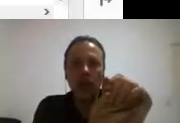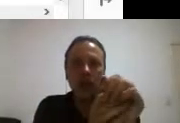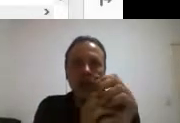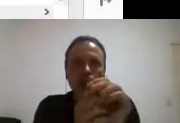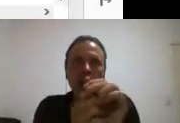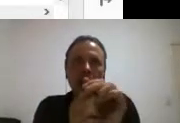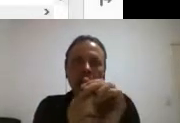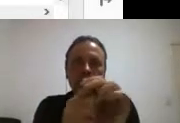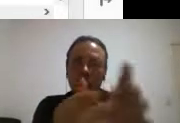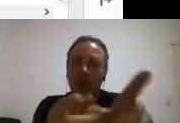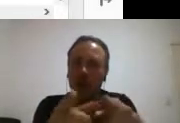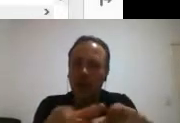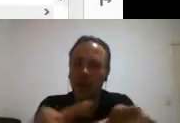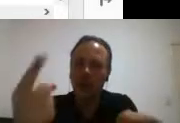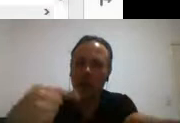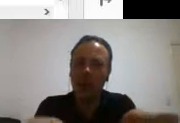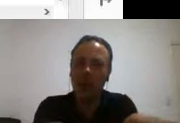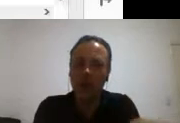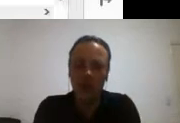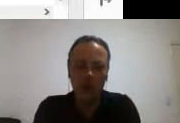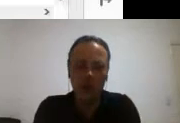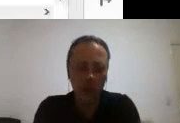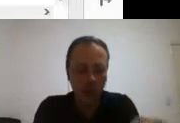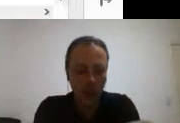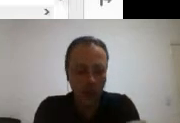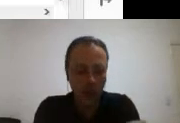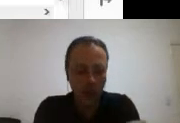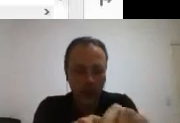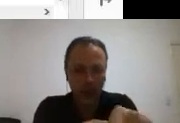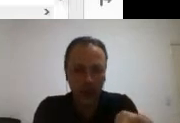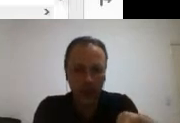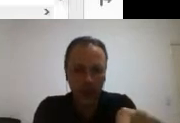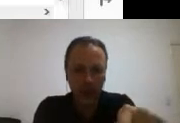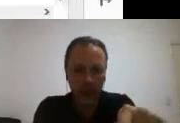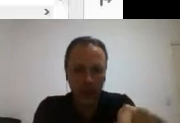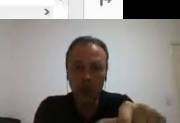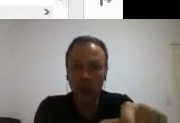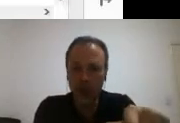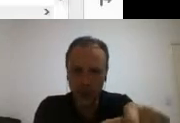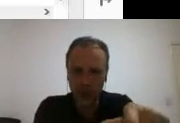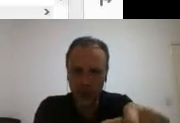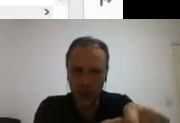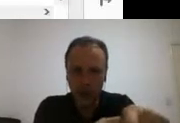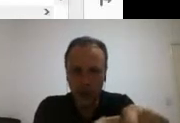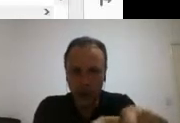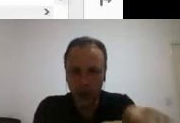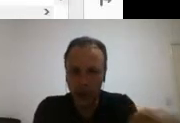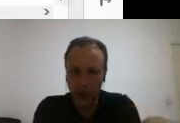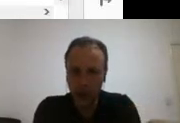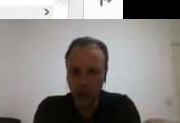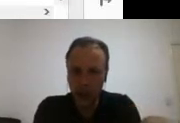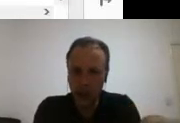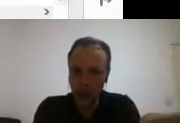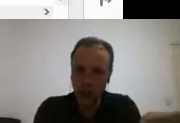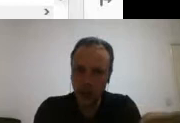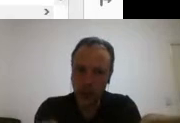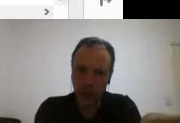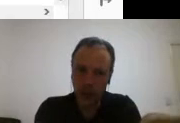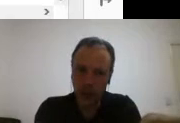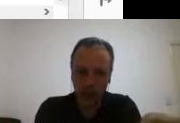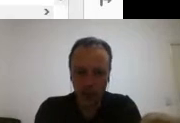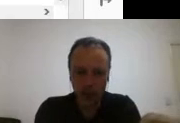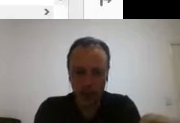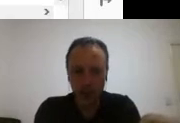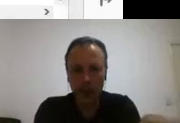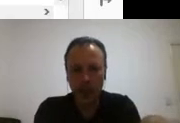mesmo formulários. Nós vamos ver no final do nosso curso, na normalização, esse assunto. Nós vamos